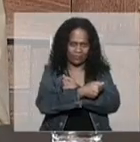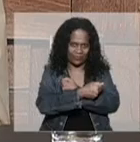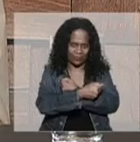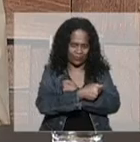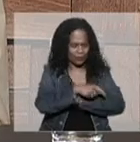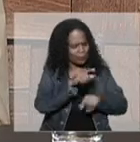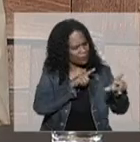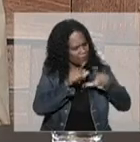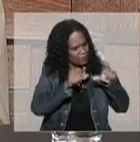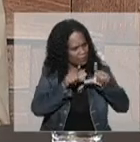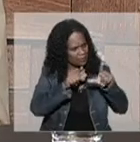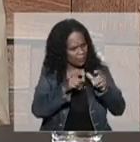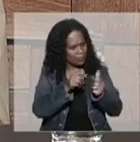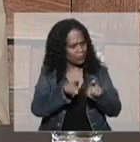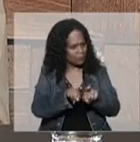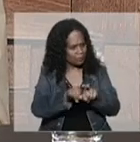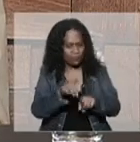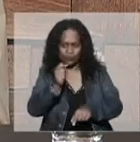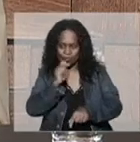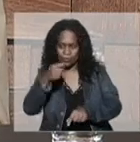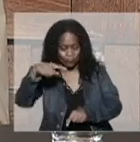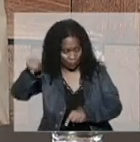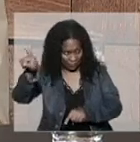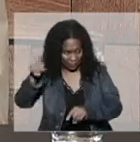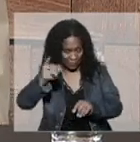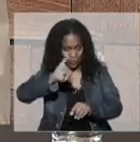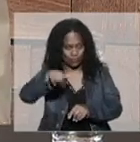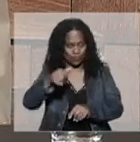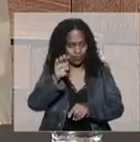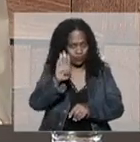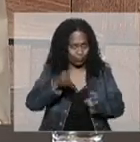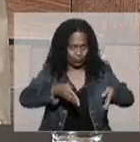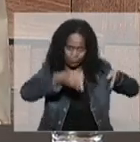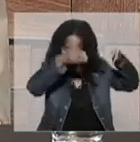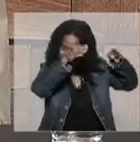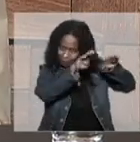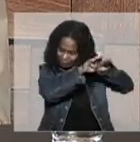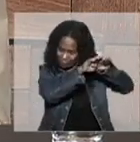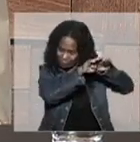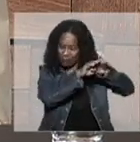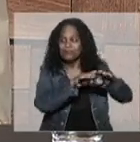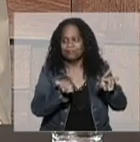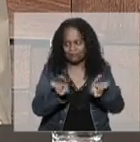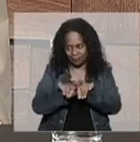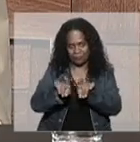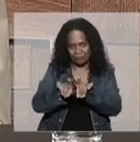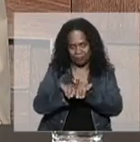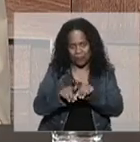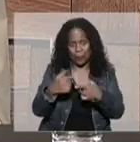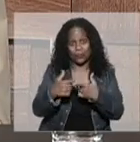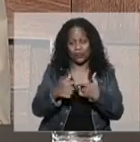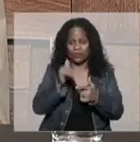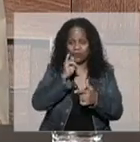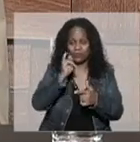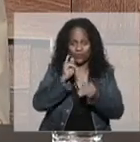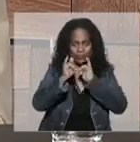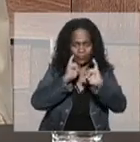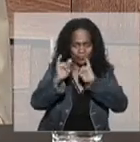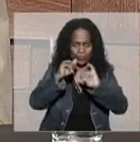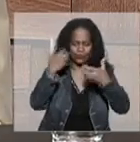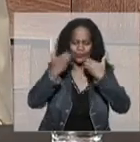você trabalhou no departamento de jornalismo de lá? Também, por quê? Porque depois de um tempo assim, como locutor comercial, a gente anunciava música,